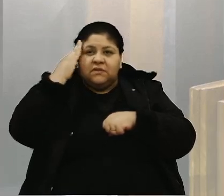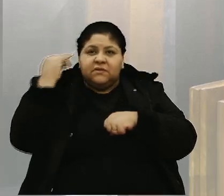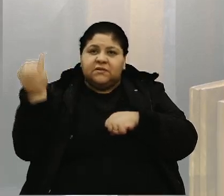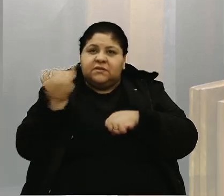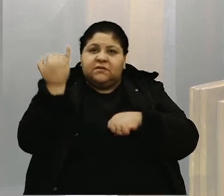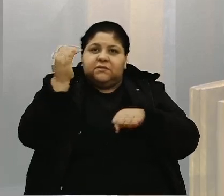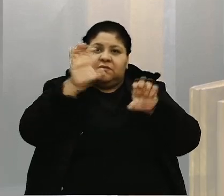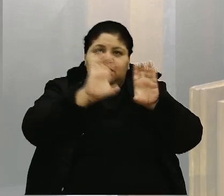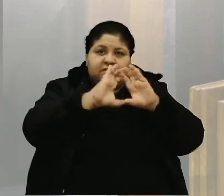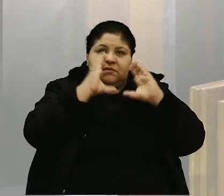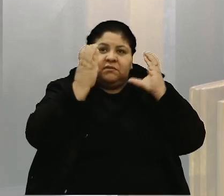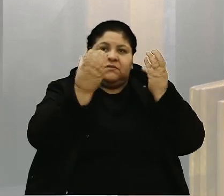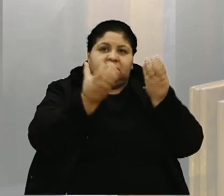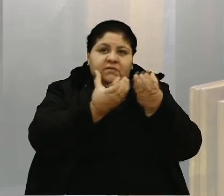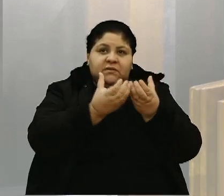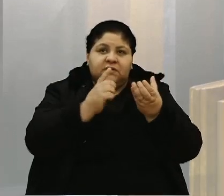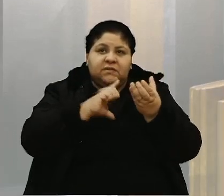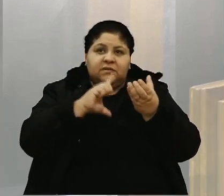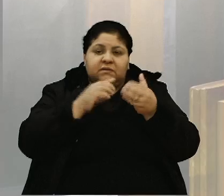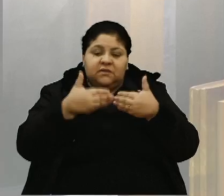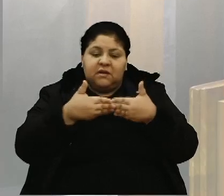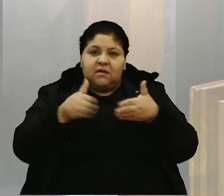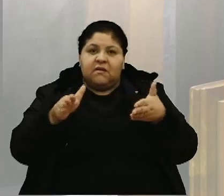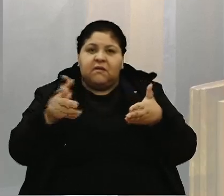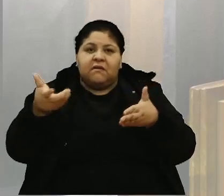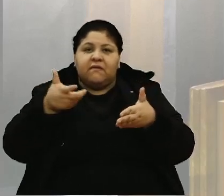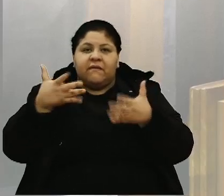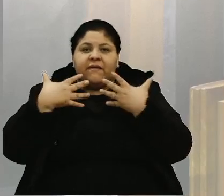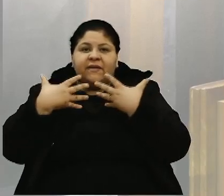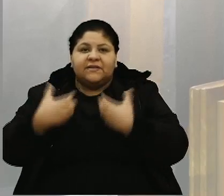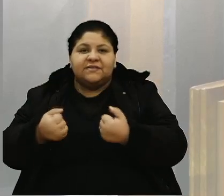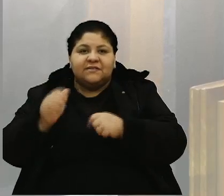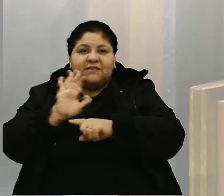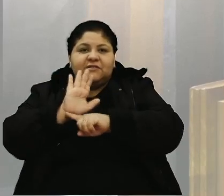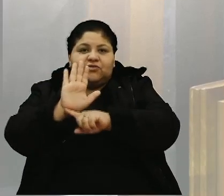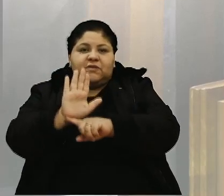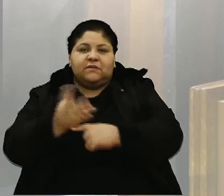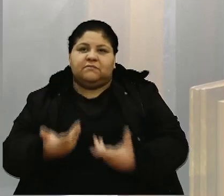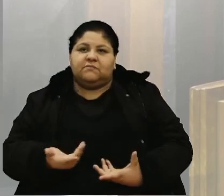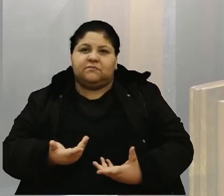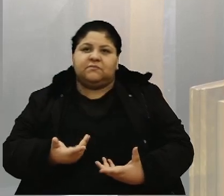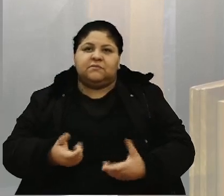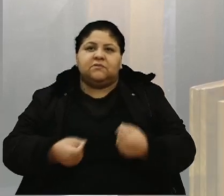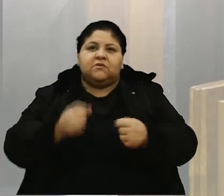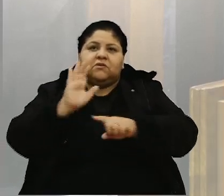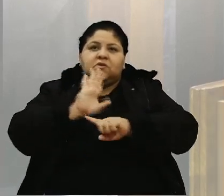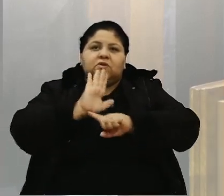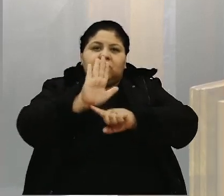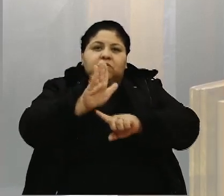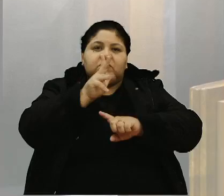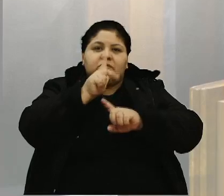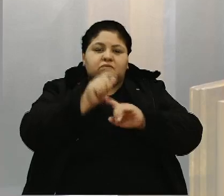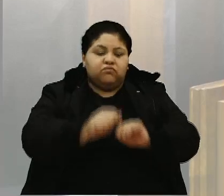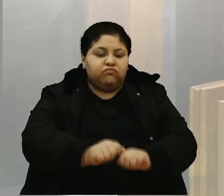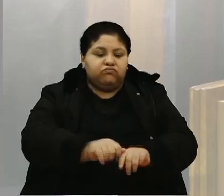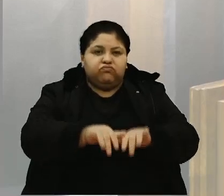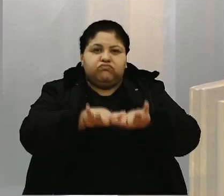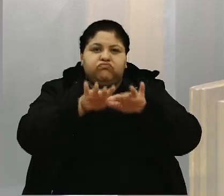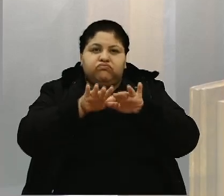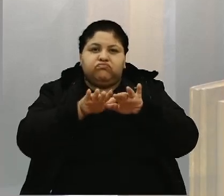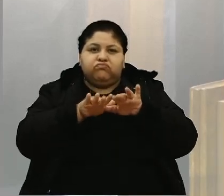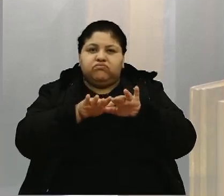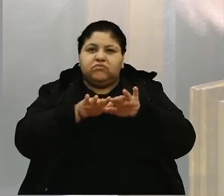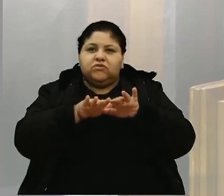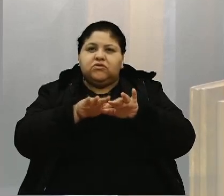comunidade ter essa UBS aberta. Então, eles querem abraçar e querem ajudar. Como ajudaram nas enchentes, como o Fabiano desceu para lá com a